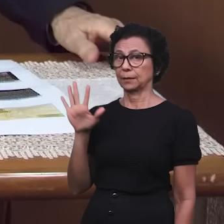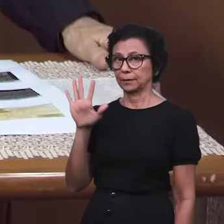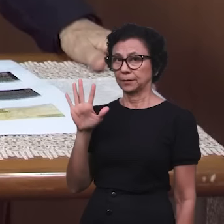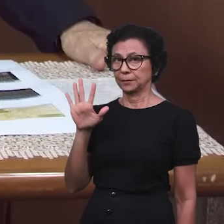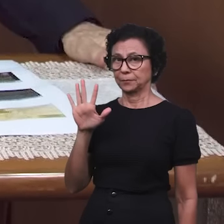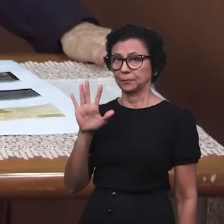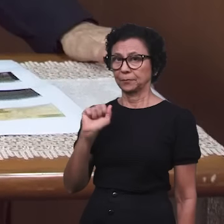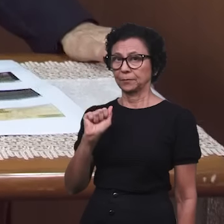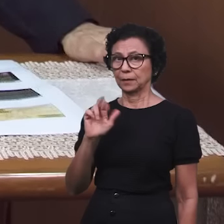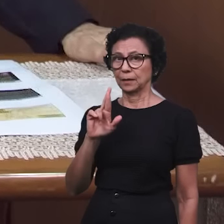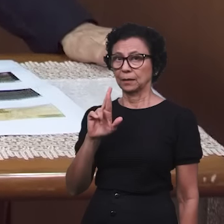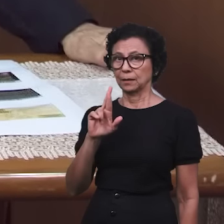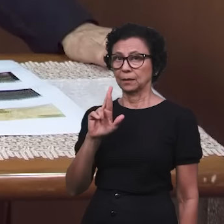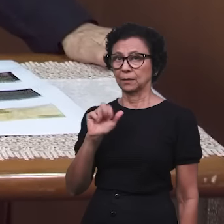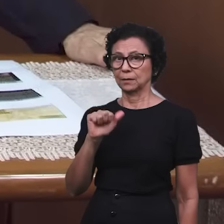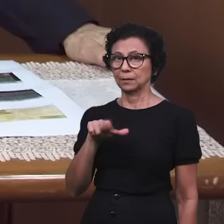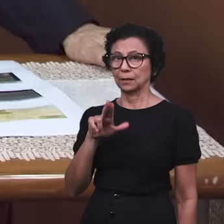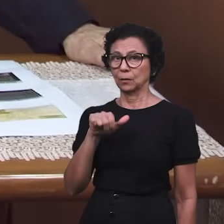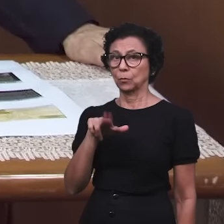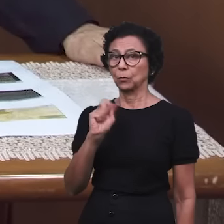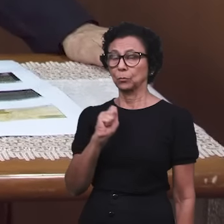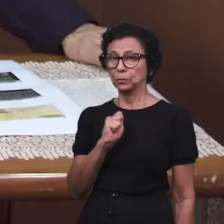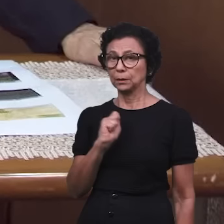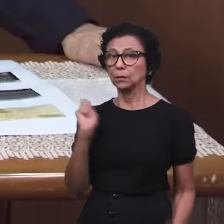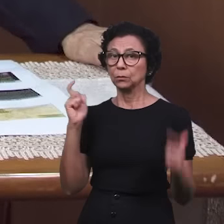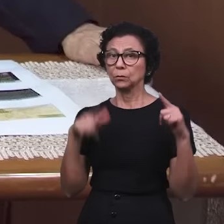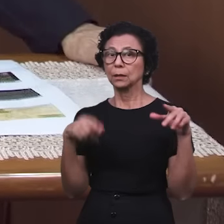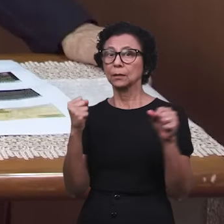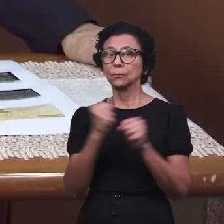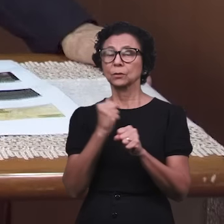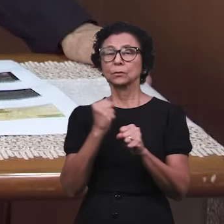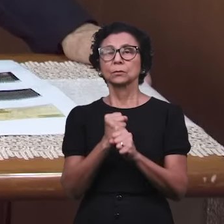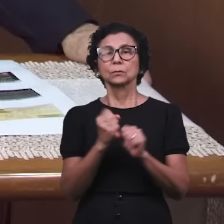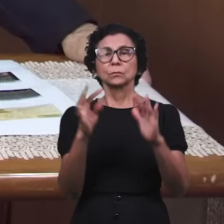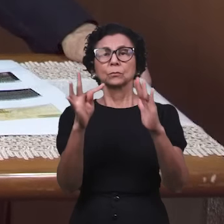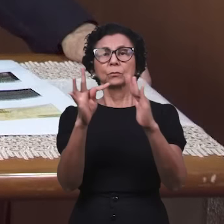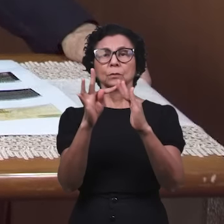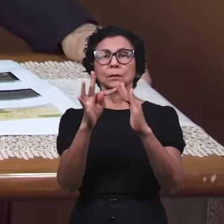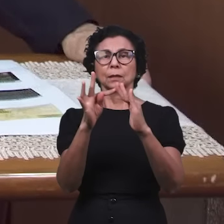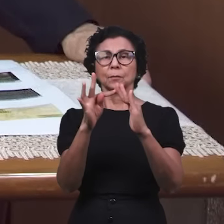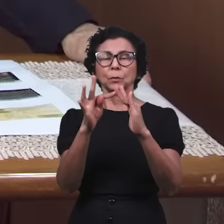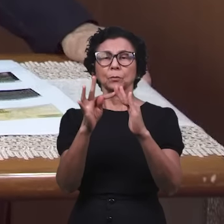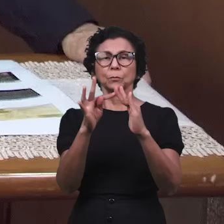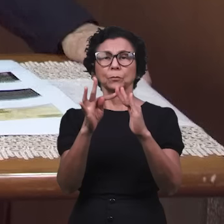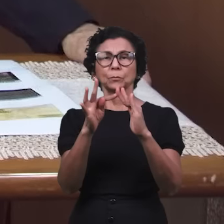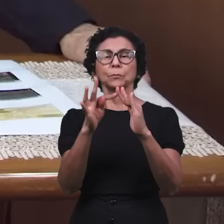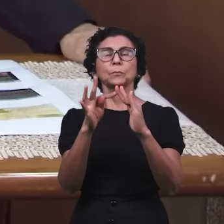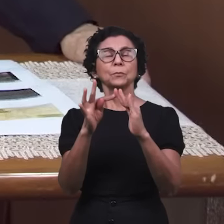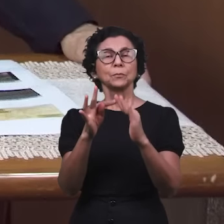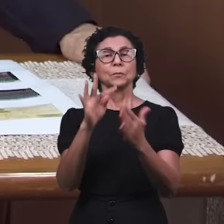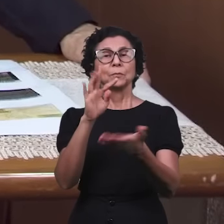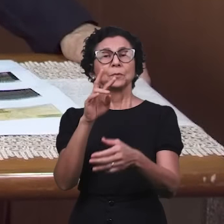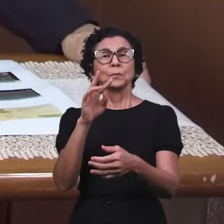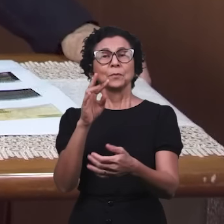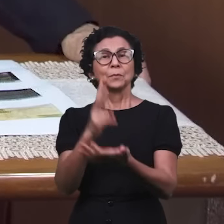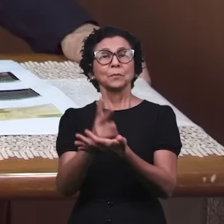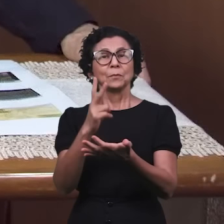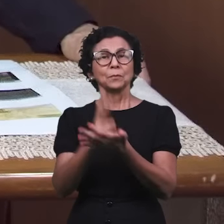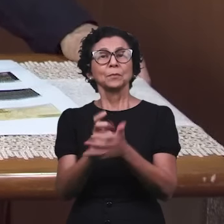Araúna, foi onde foi construído o templo. Foi o mesmo